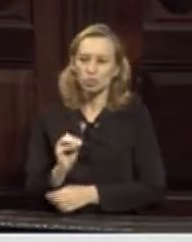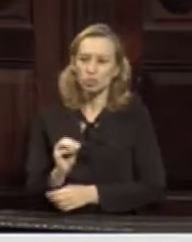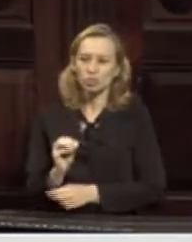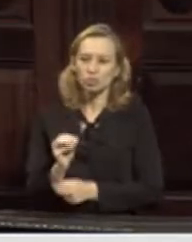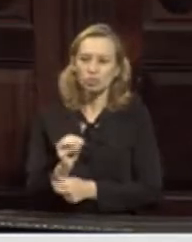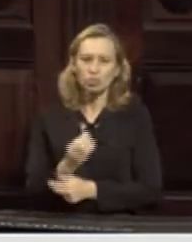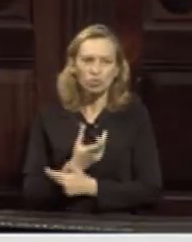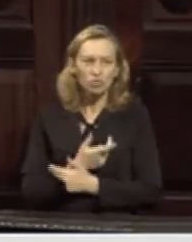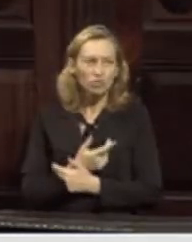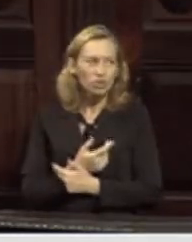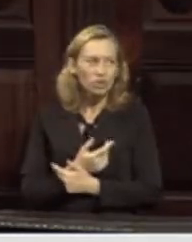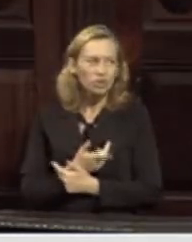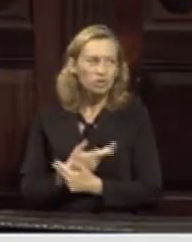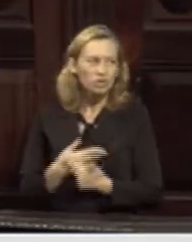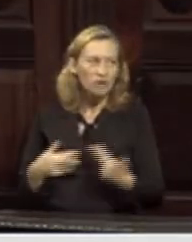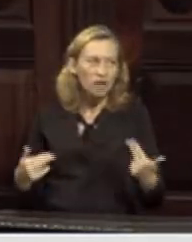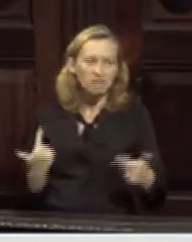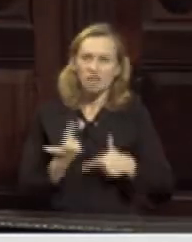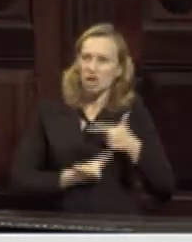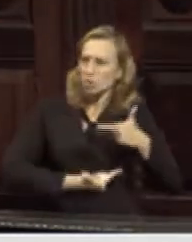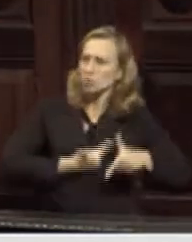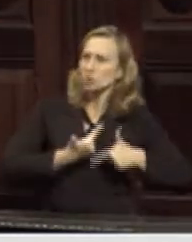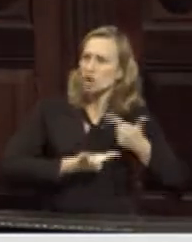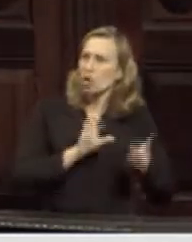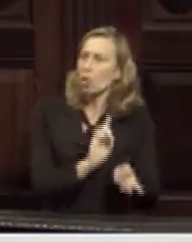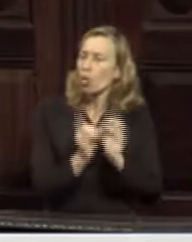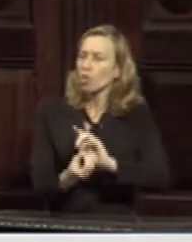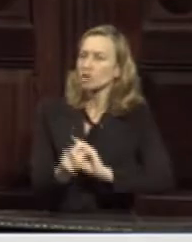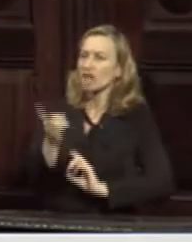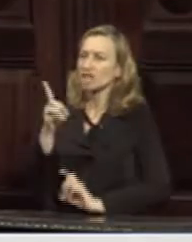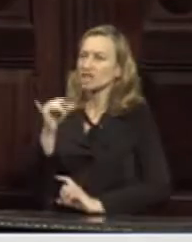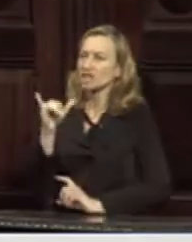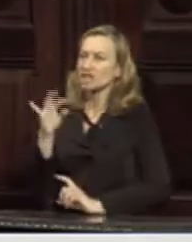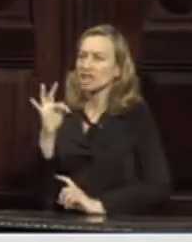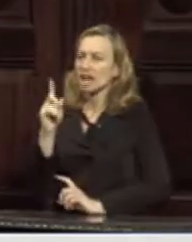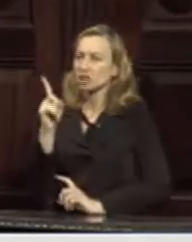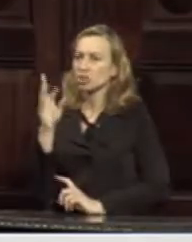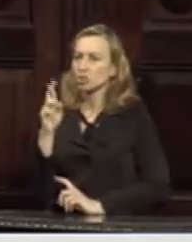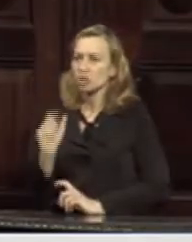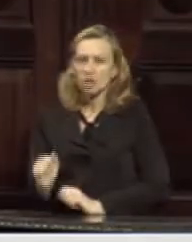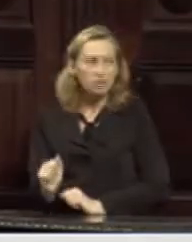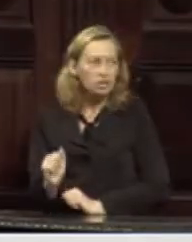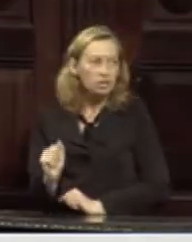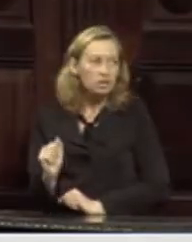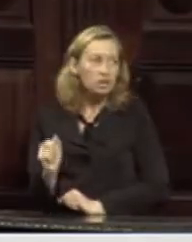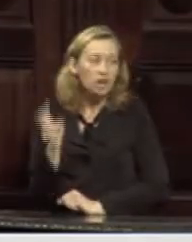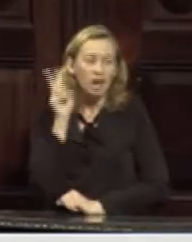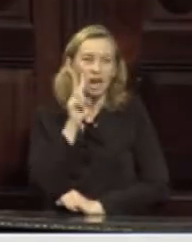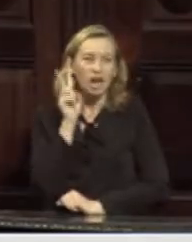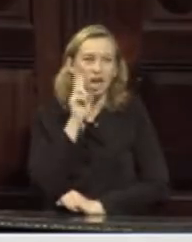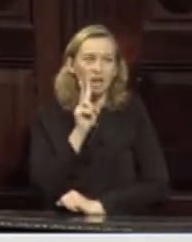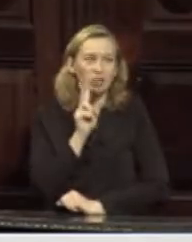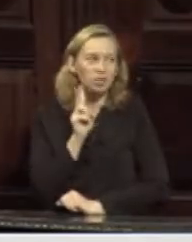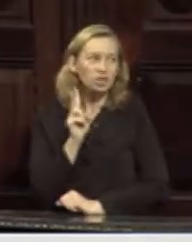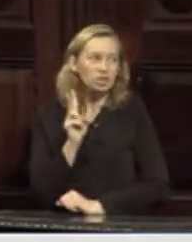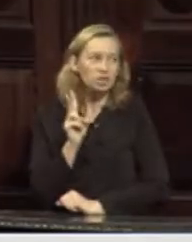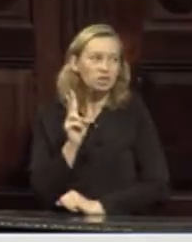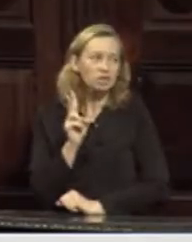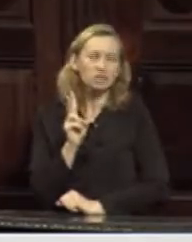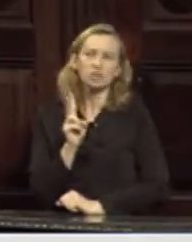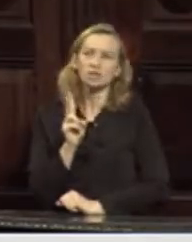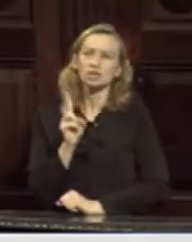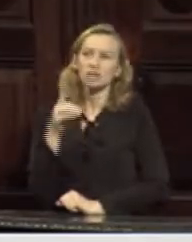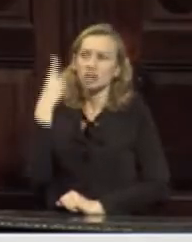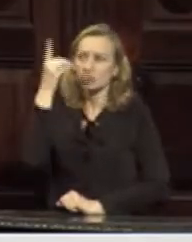Muitos que estiveram na luta contra a ditadura, muitos lembram do grande deputado baiano Chico